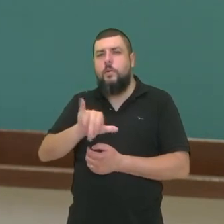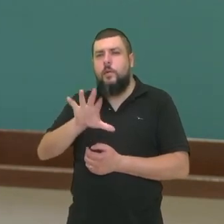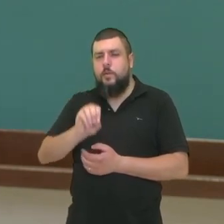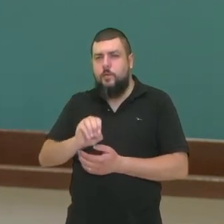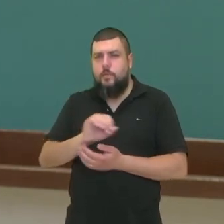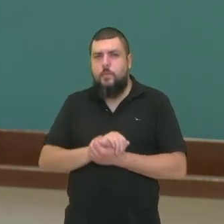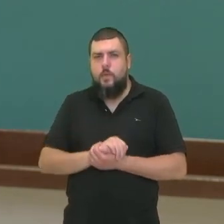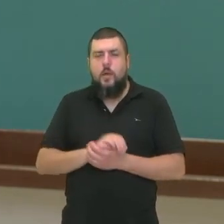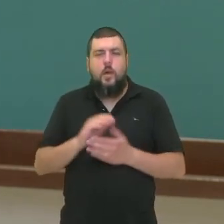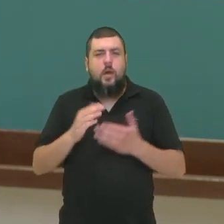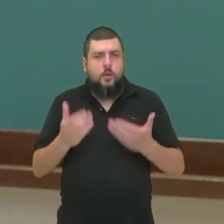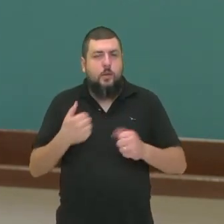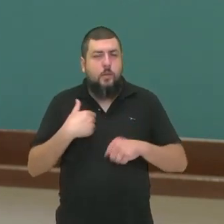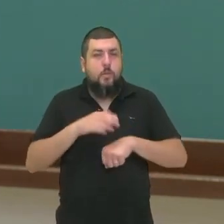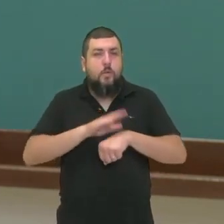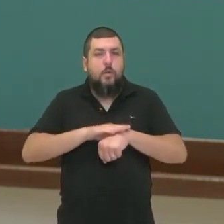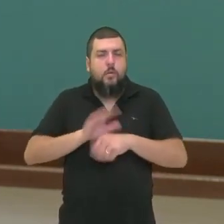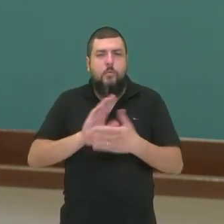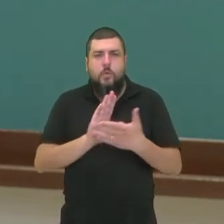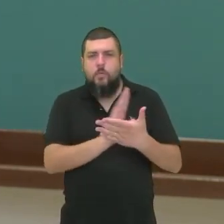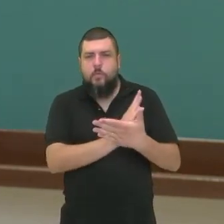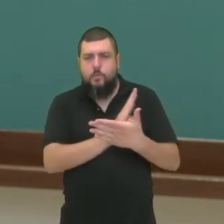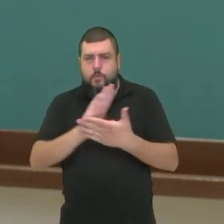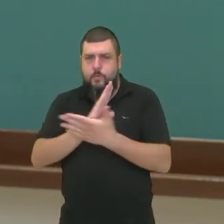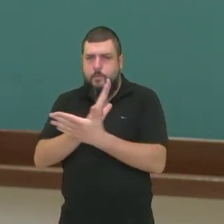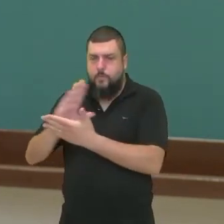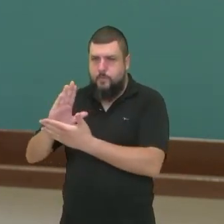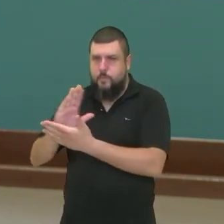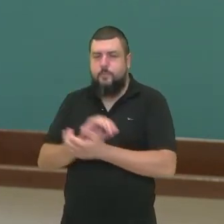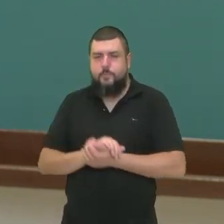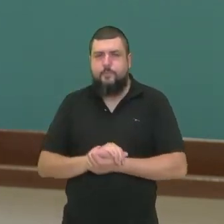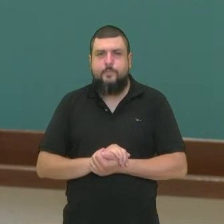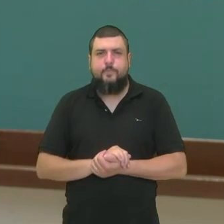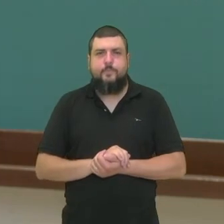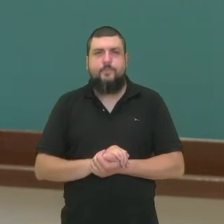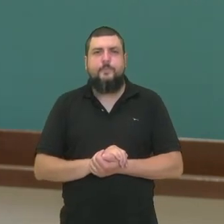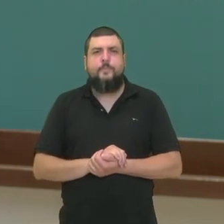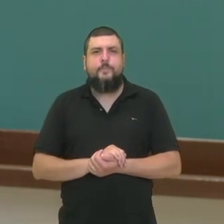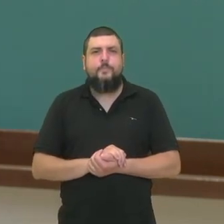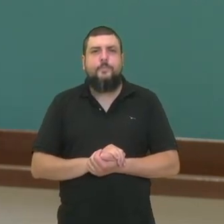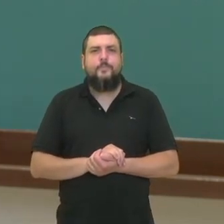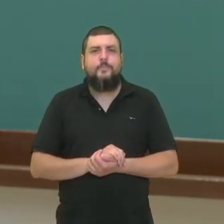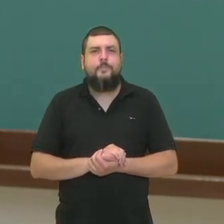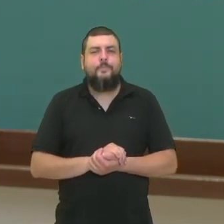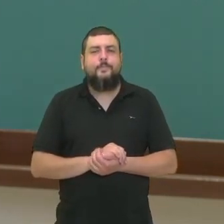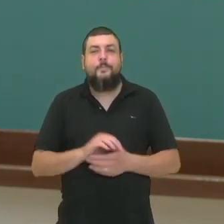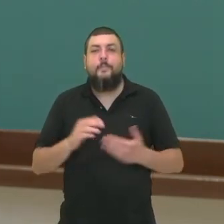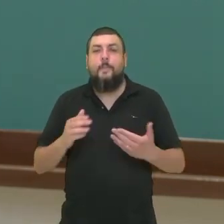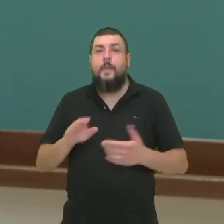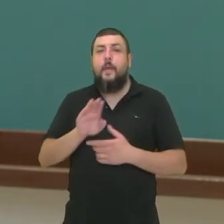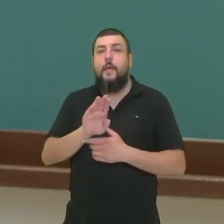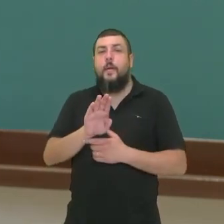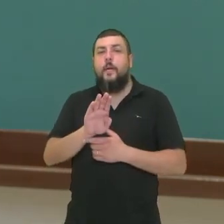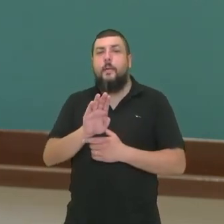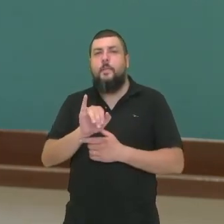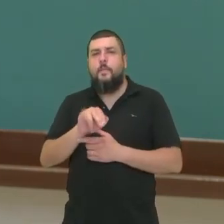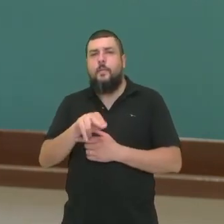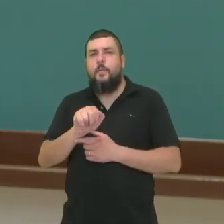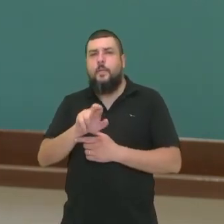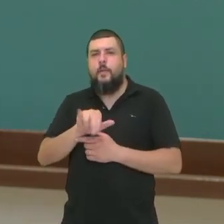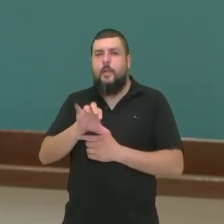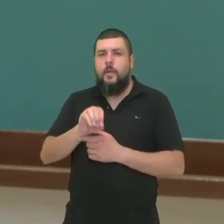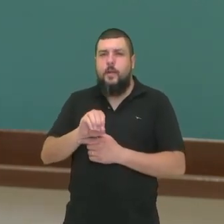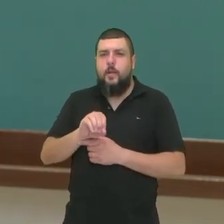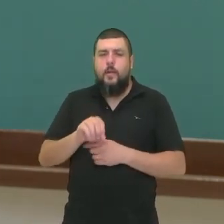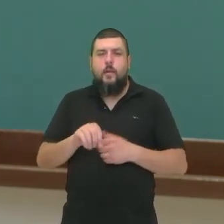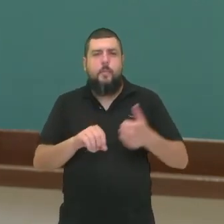esses tempos vão ser diferentes, né, como a gente falou ali das batidas, né? Aqui no binário, então, o primeiro vai ser forte, o segundo vai